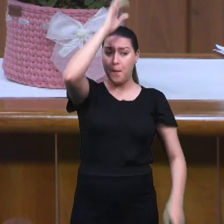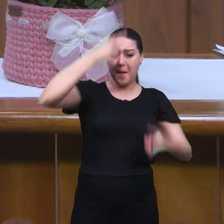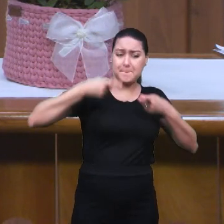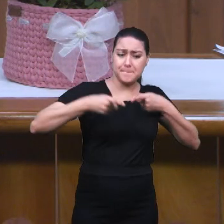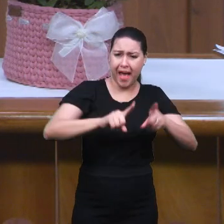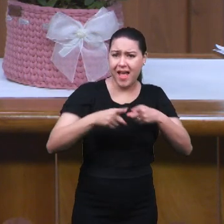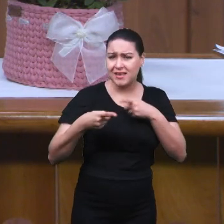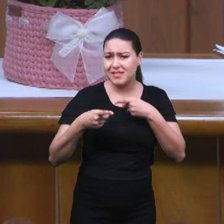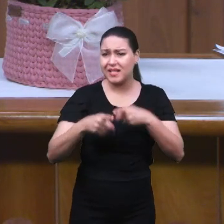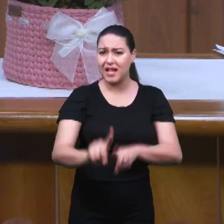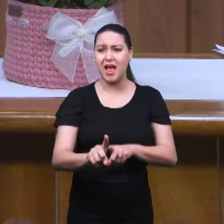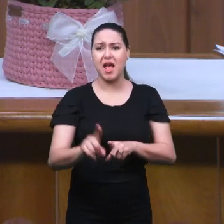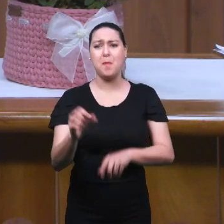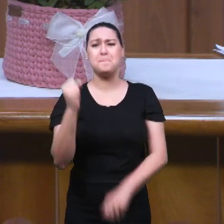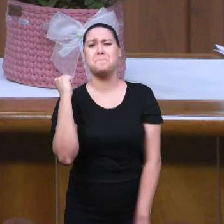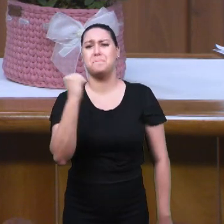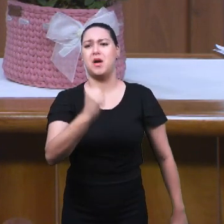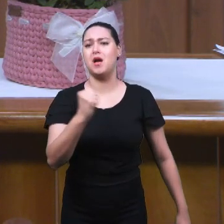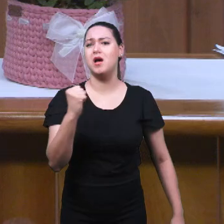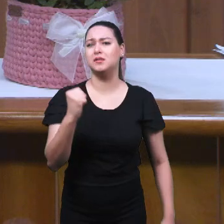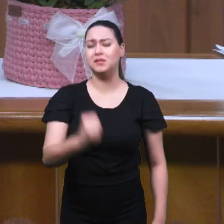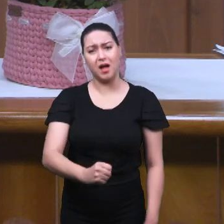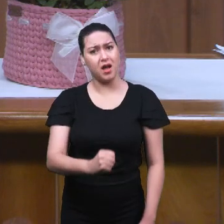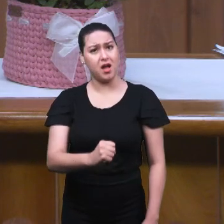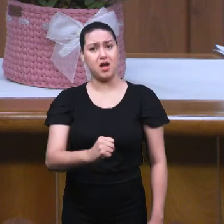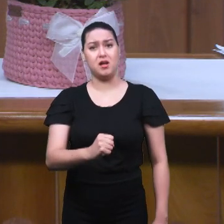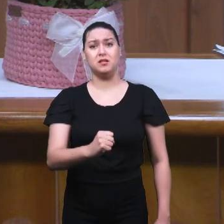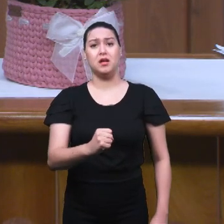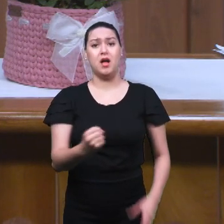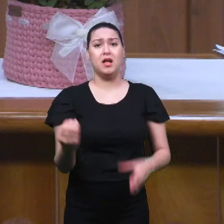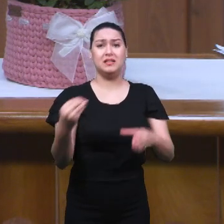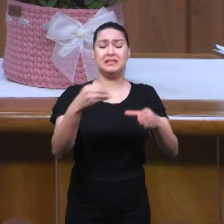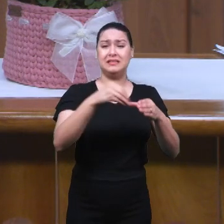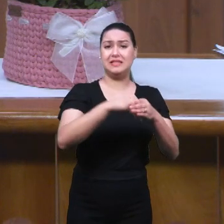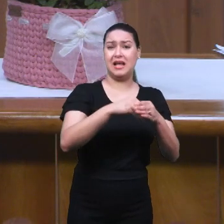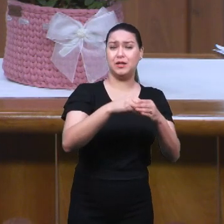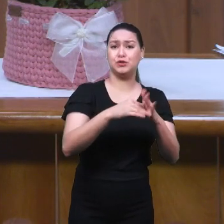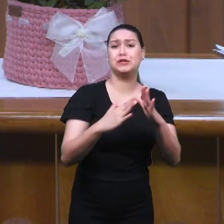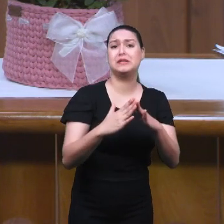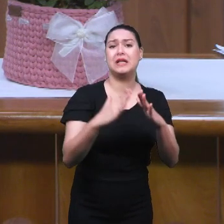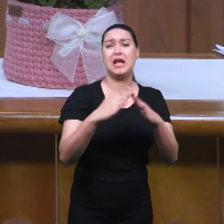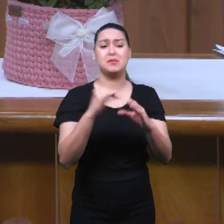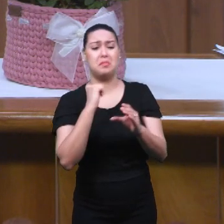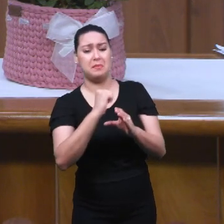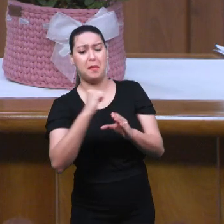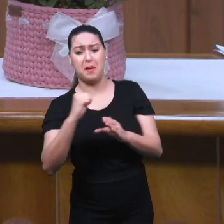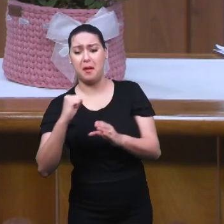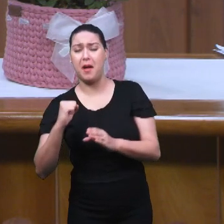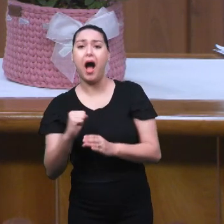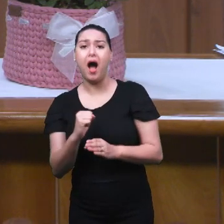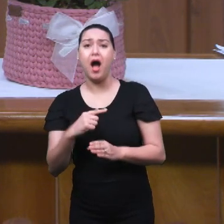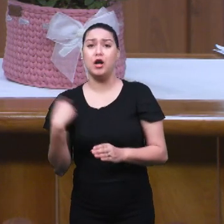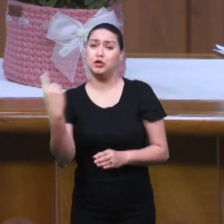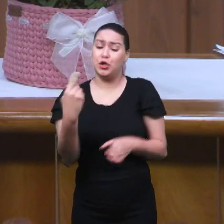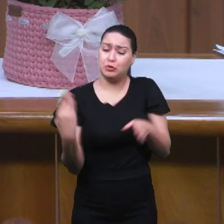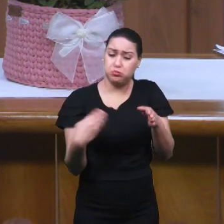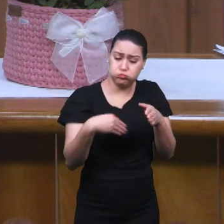perseguindo, correndo aqui, entrando nas catacumbas para nos esconder nos